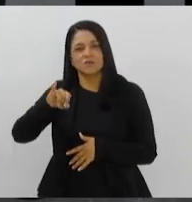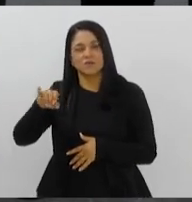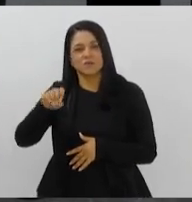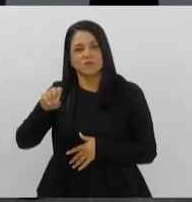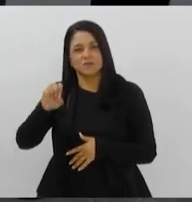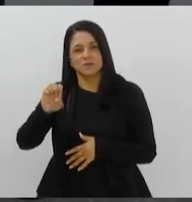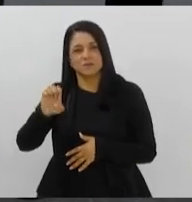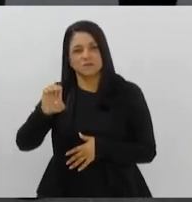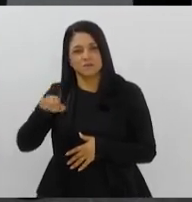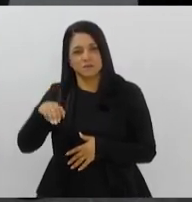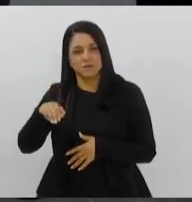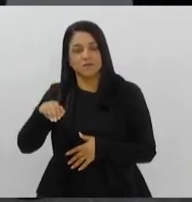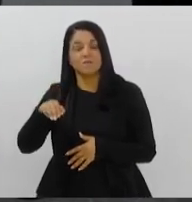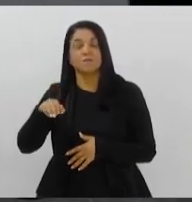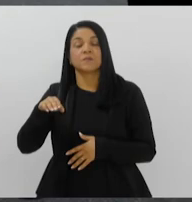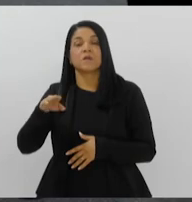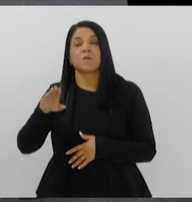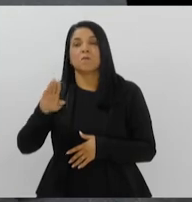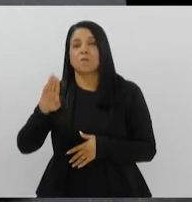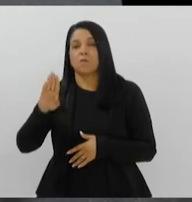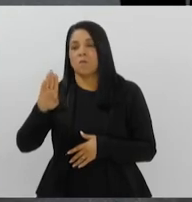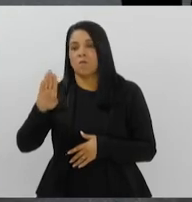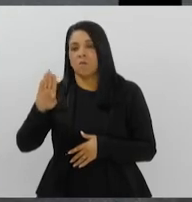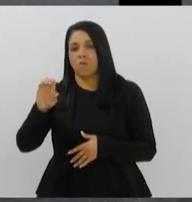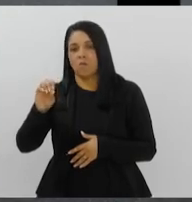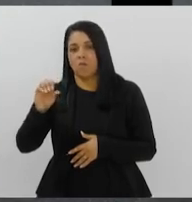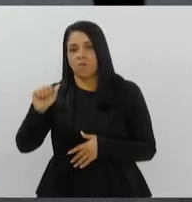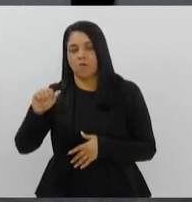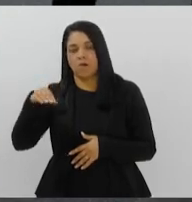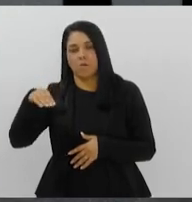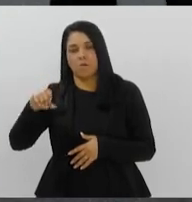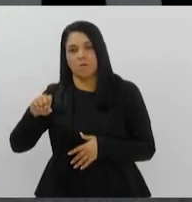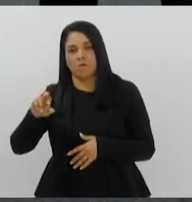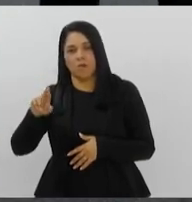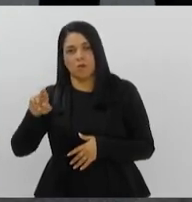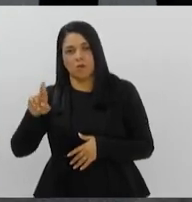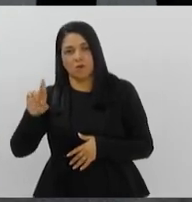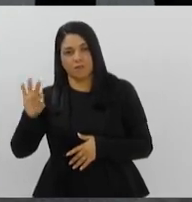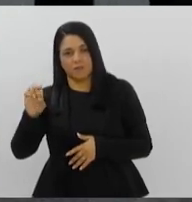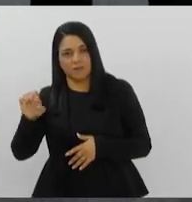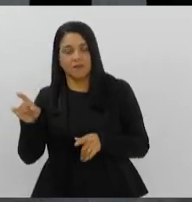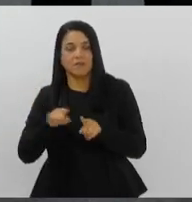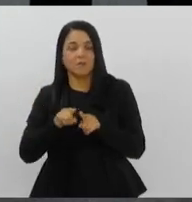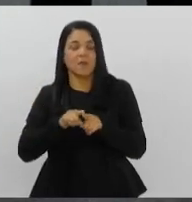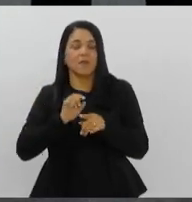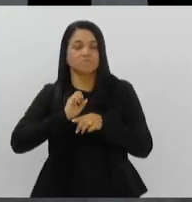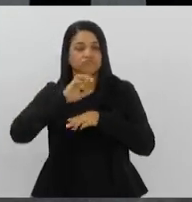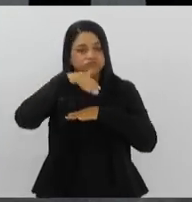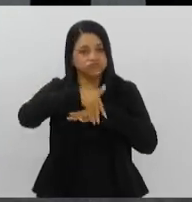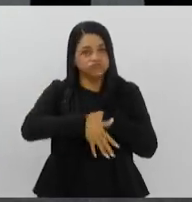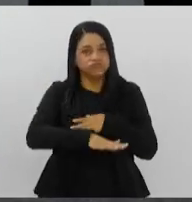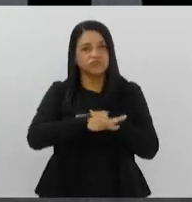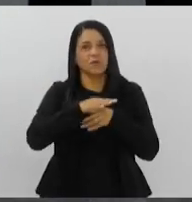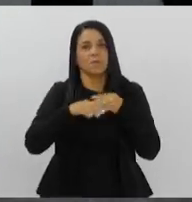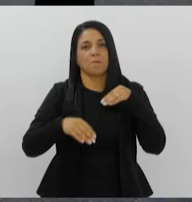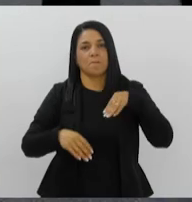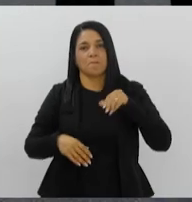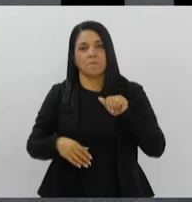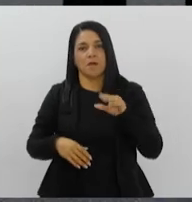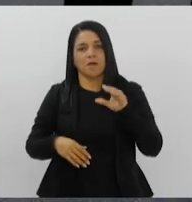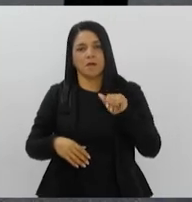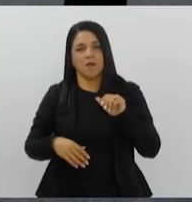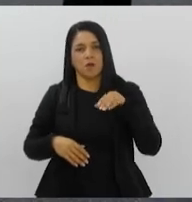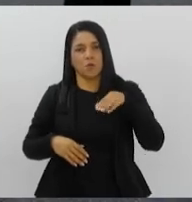Morte, toda a companheirada lá de Cachoeira de Macacu, que estão aqui acompanhando hoje a votação